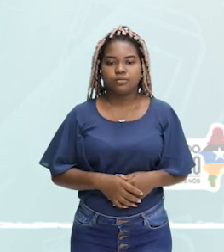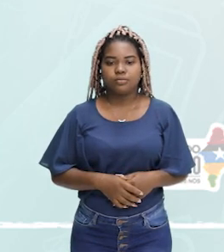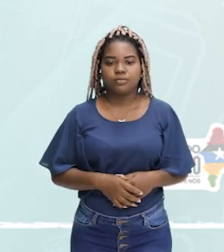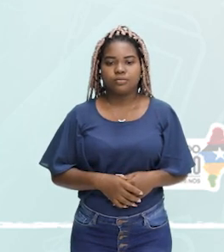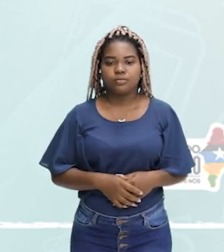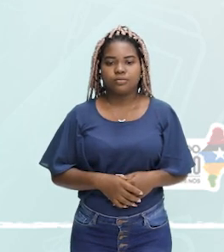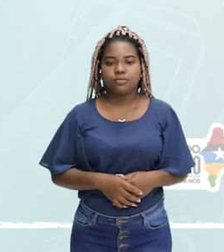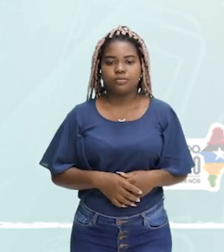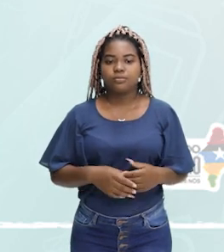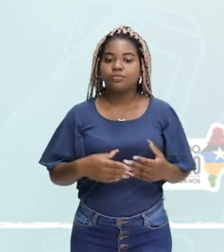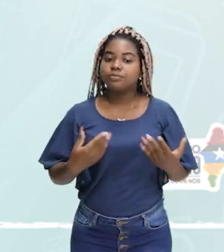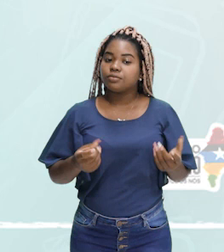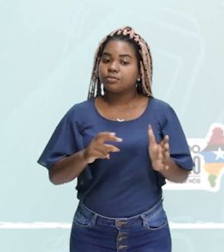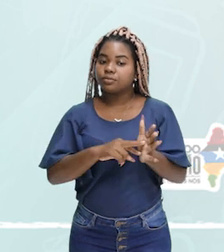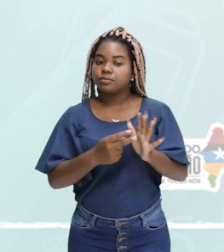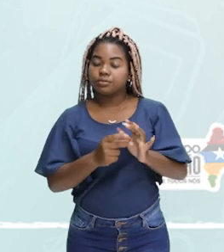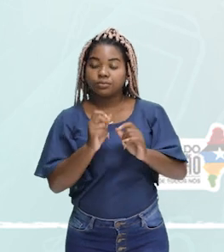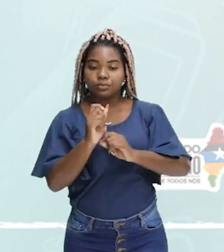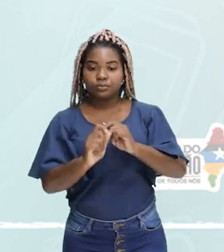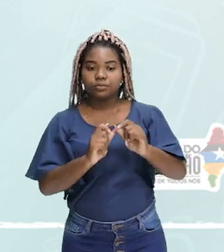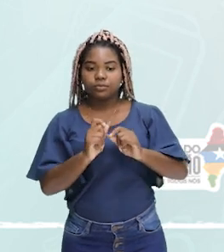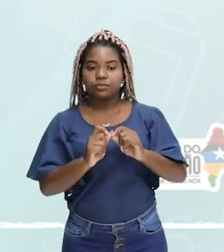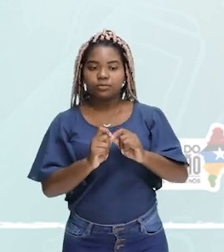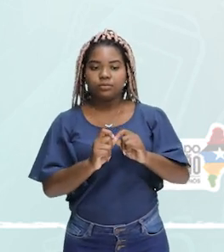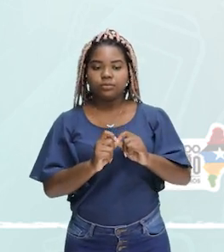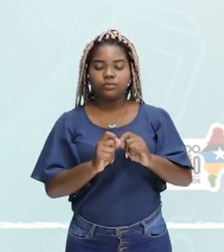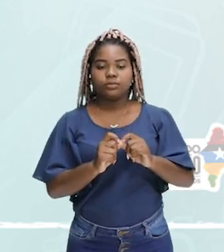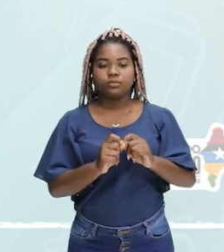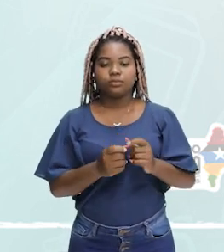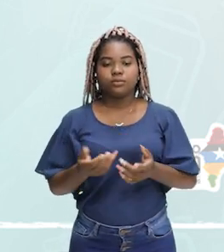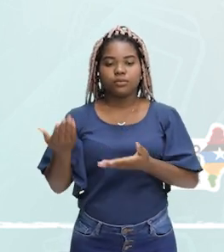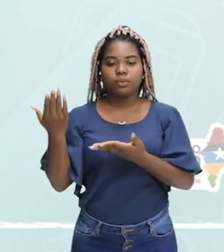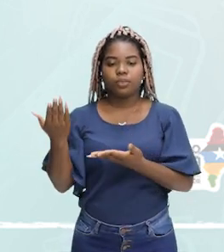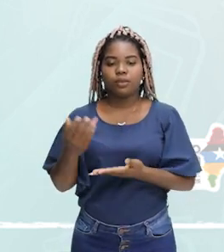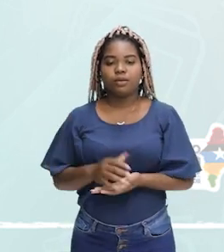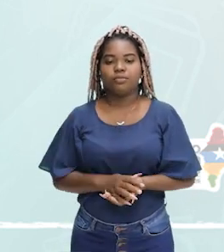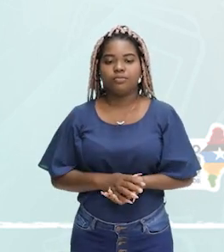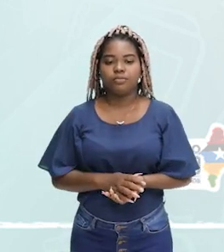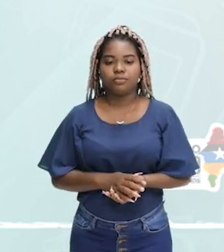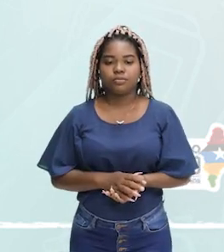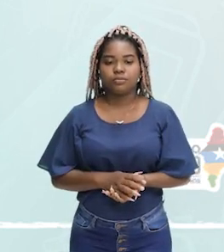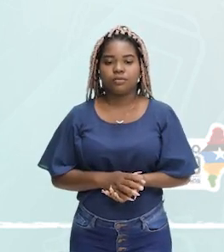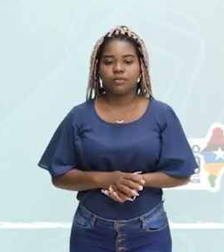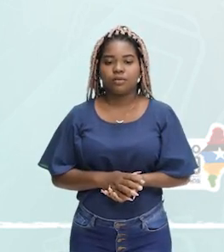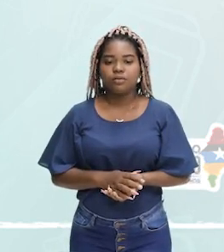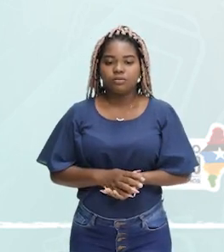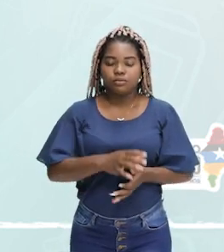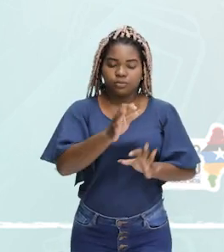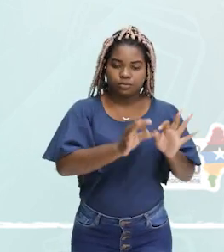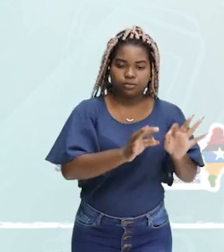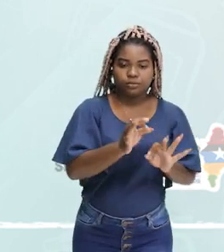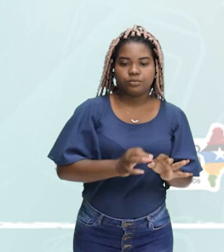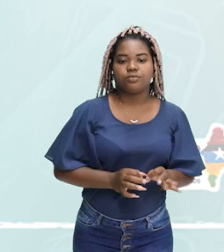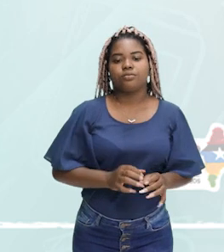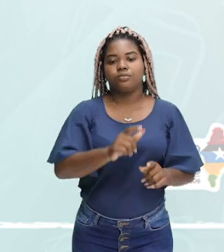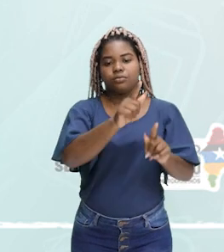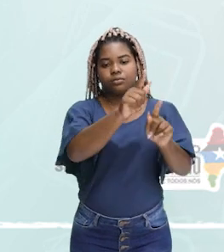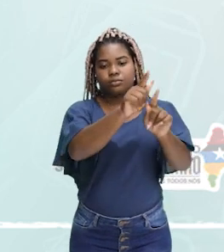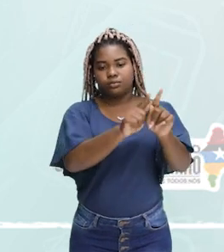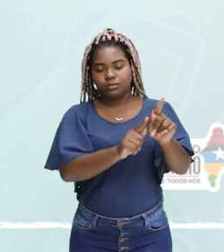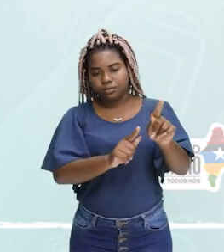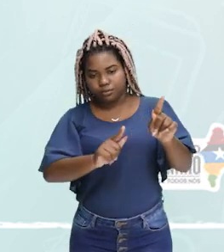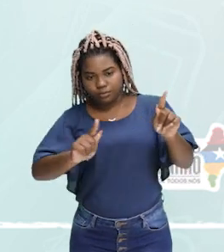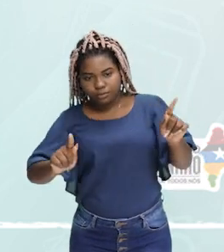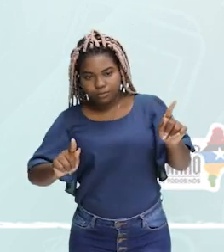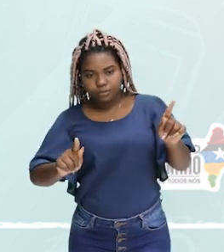a unidade. E isso significa o quê, meu povo? Significa que quando eu estiver lá na frente trabalhando com o gráfico, esse ponto,